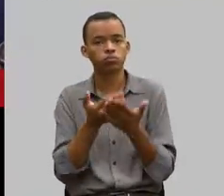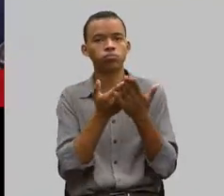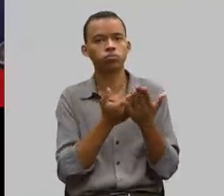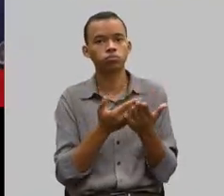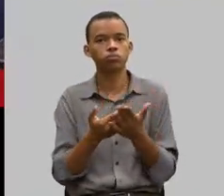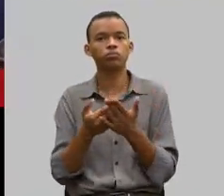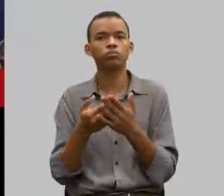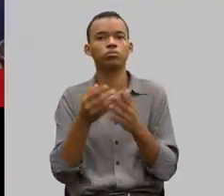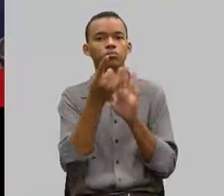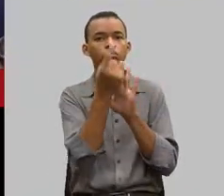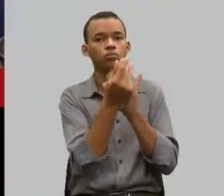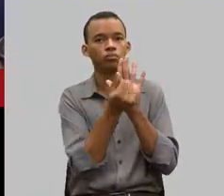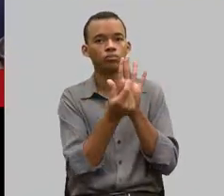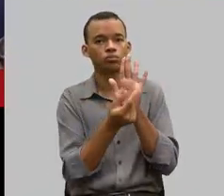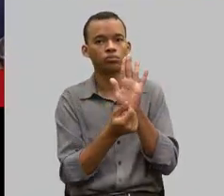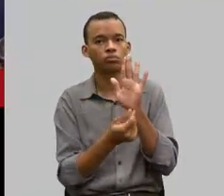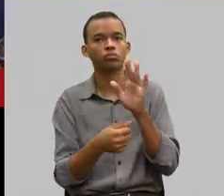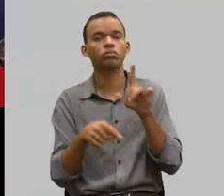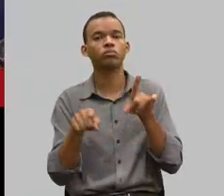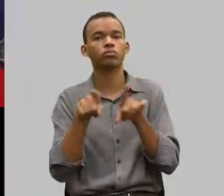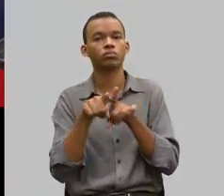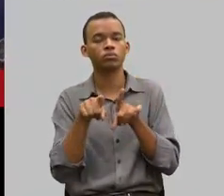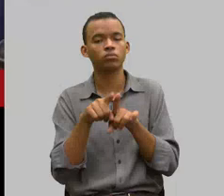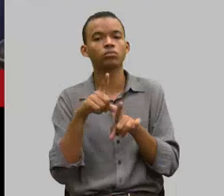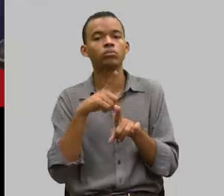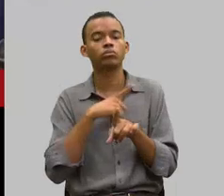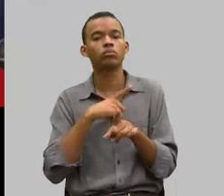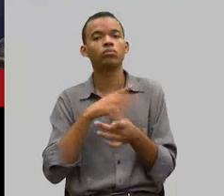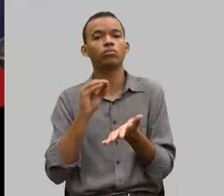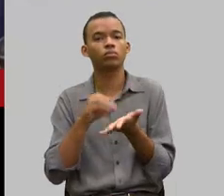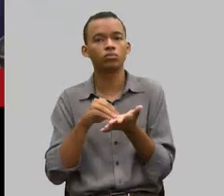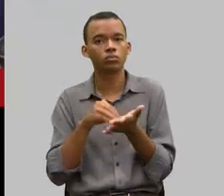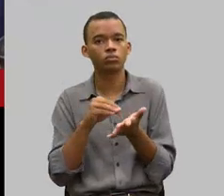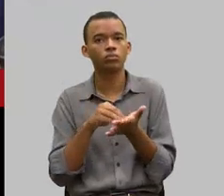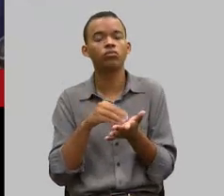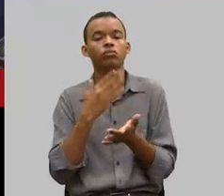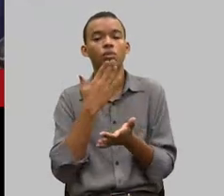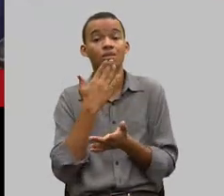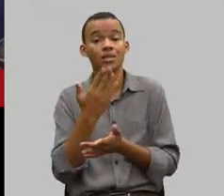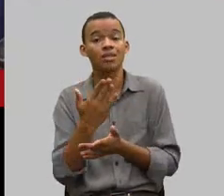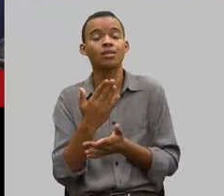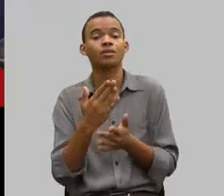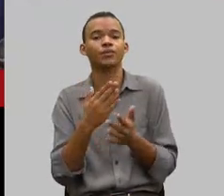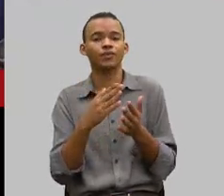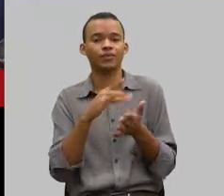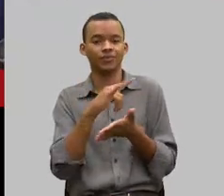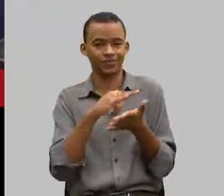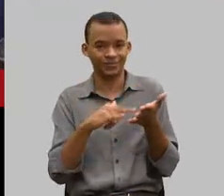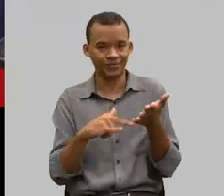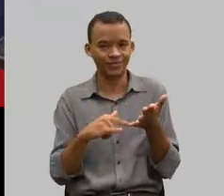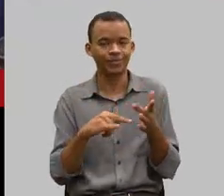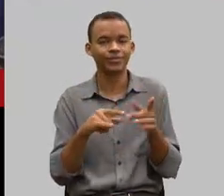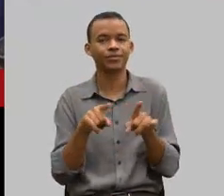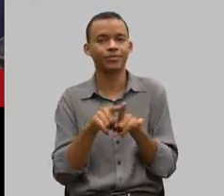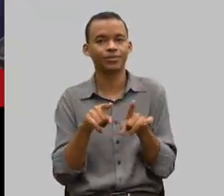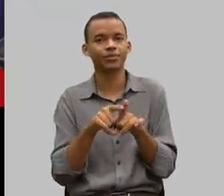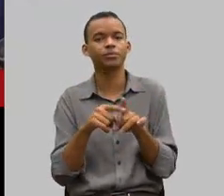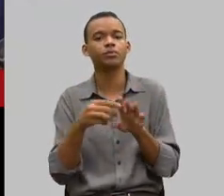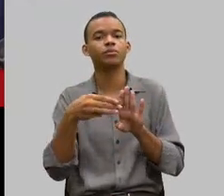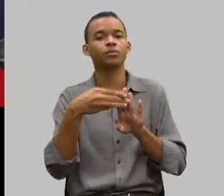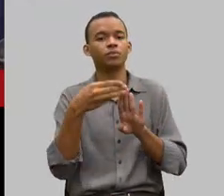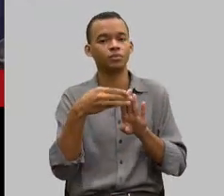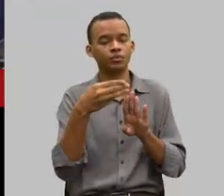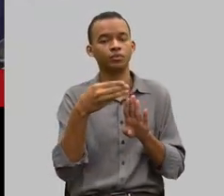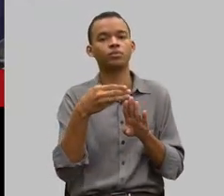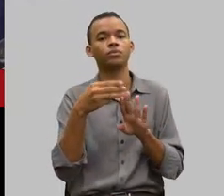contábil eh a ausência de um requisito legal que era ter submetido a minuta do projeto ao